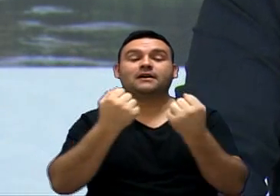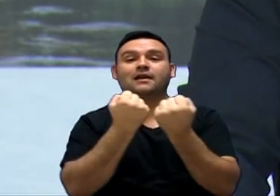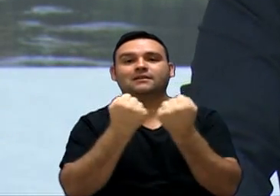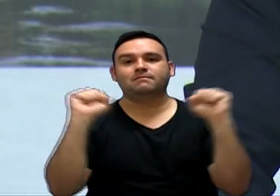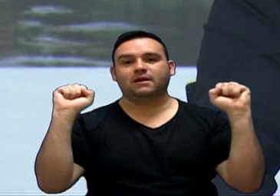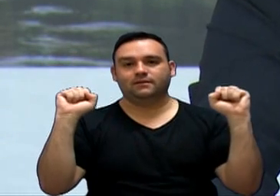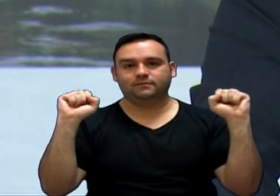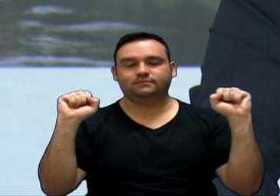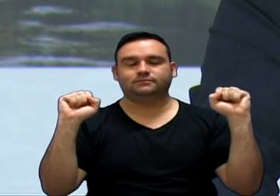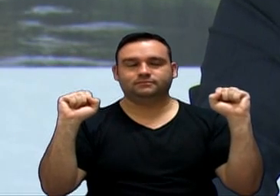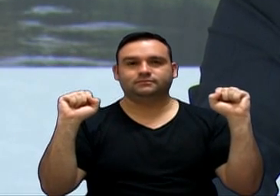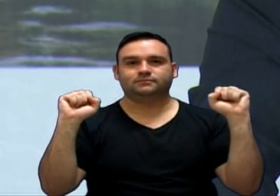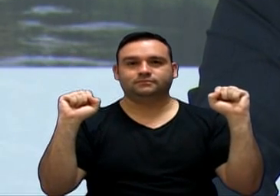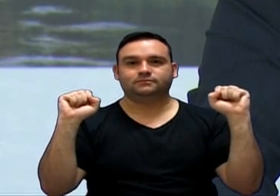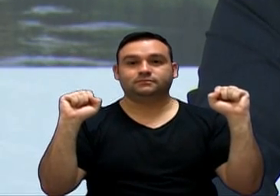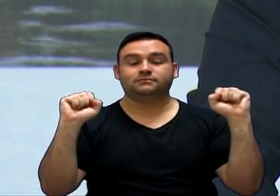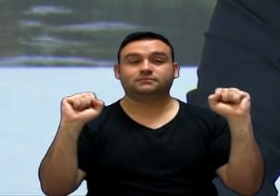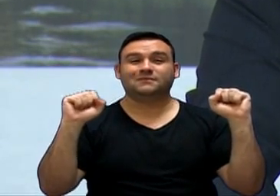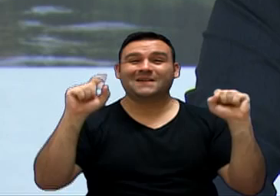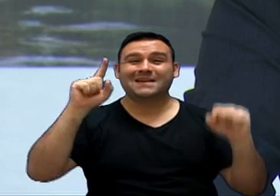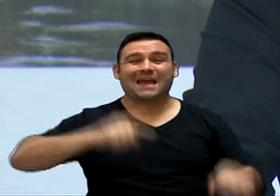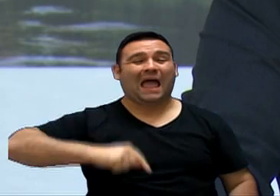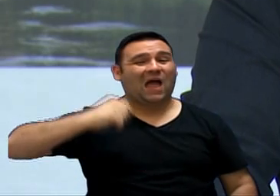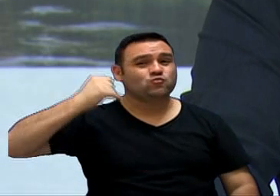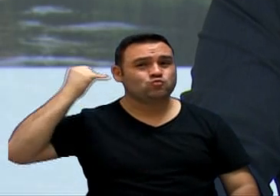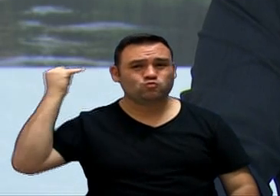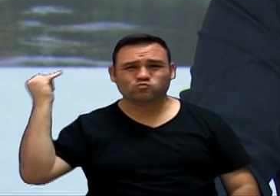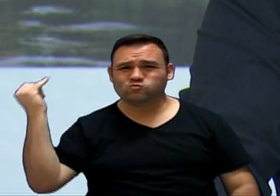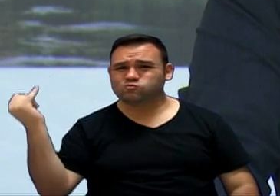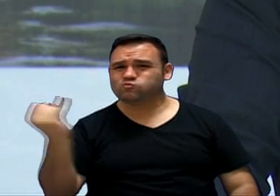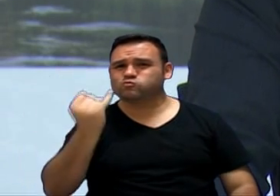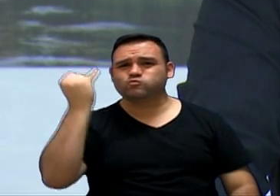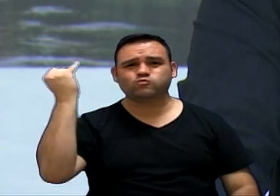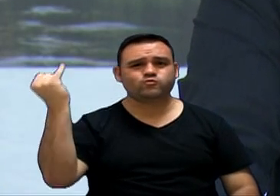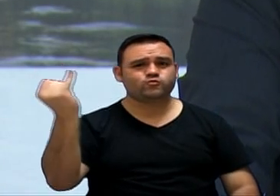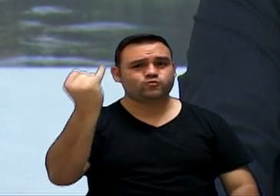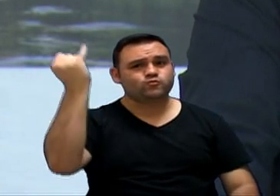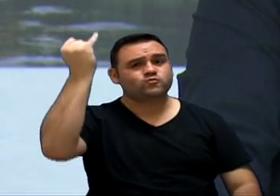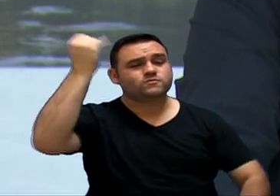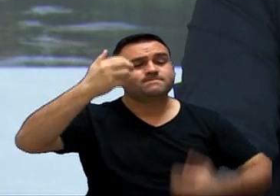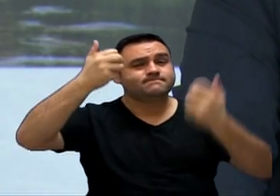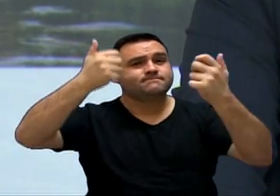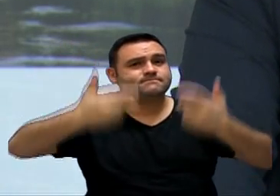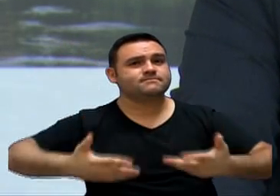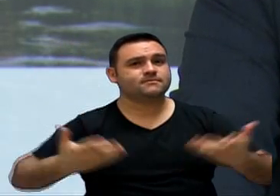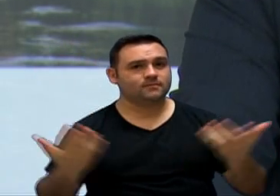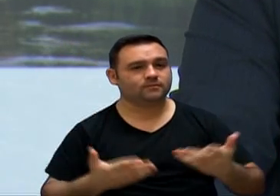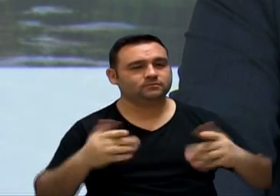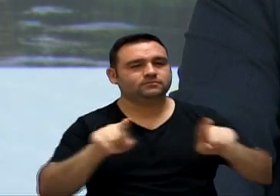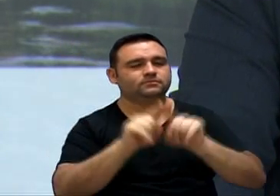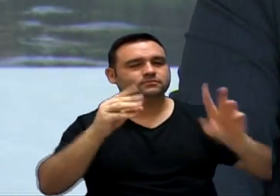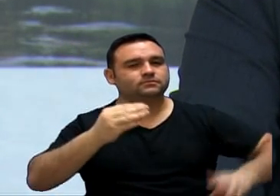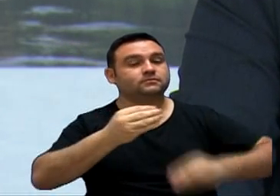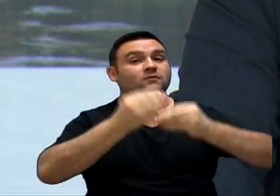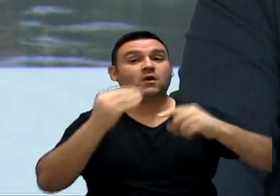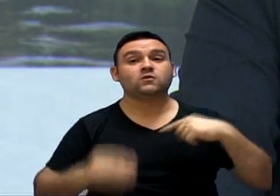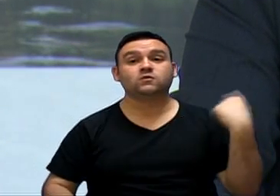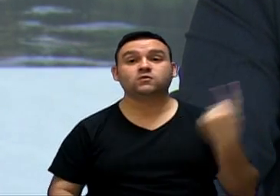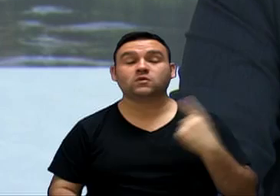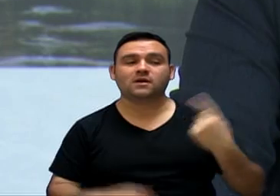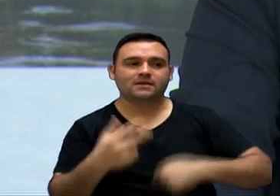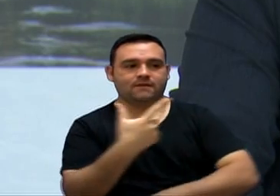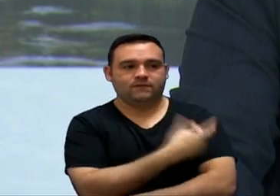liberdade. É de suma importância salientar aqui, reforçar que nós não